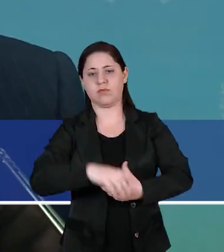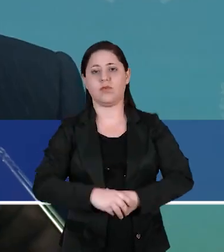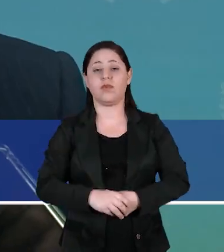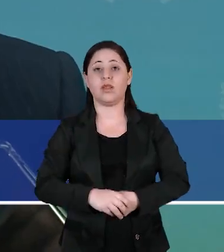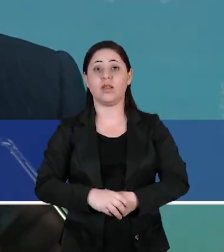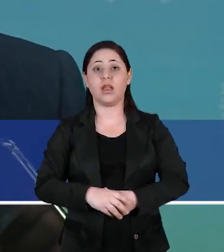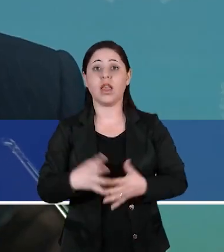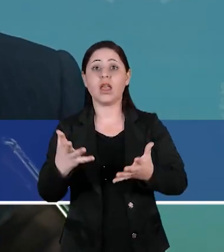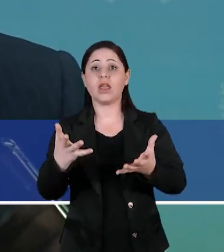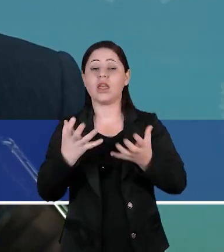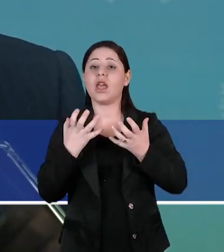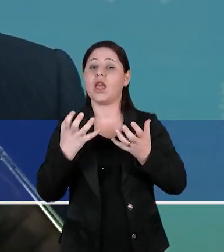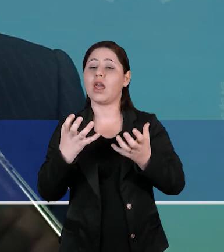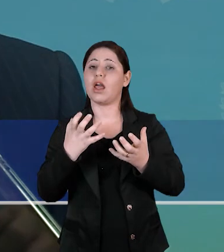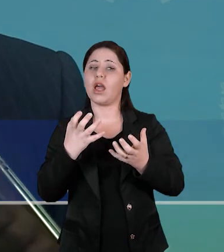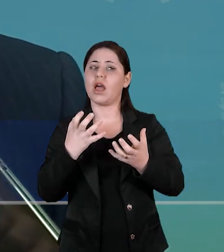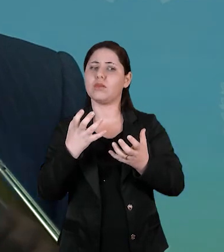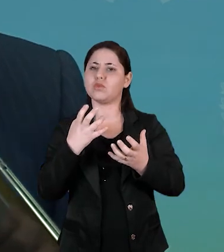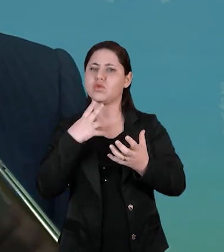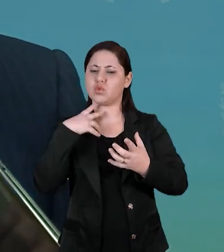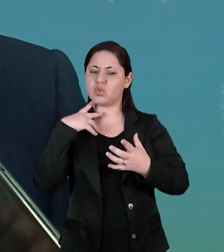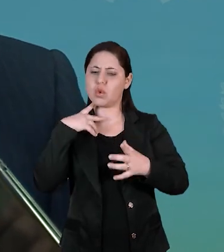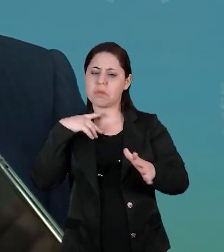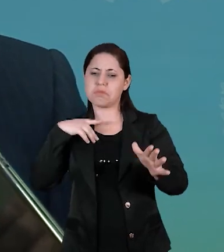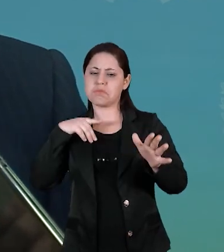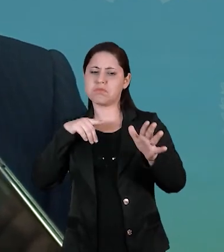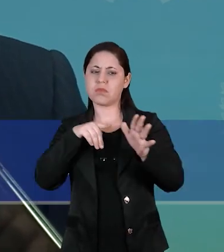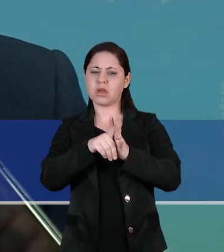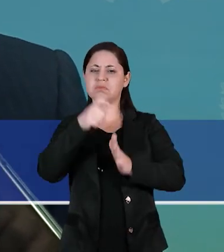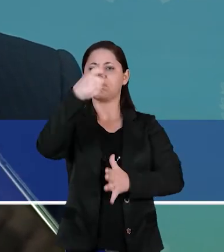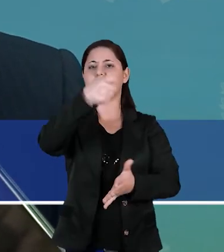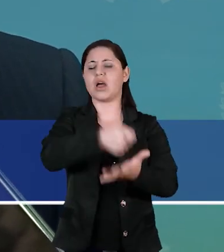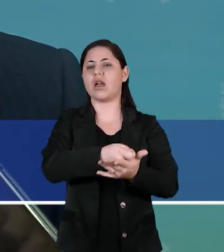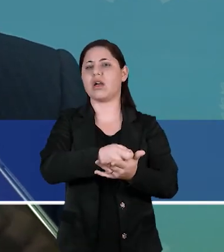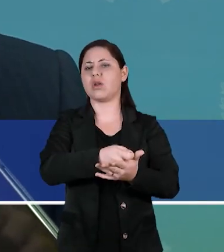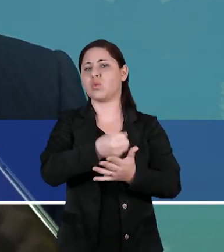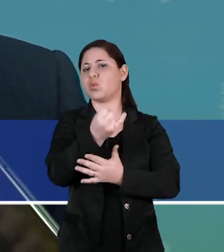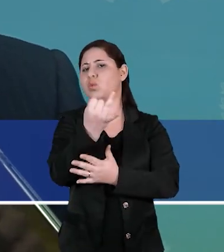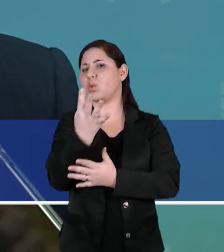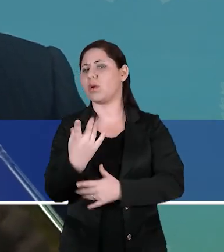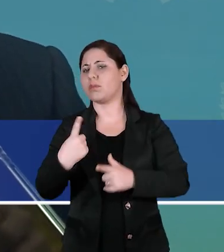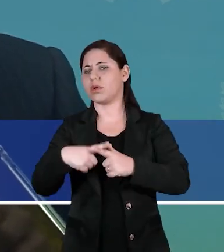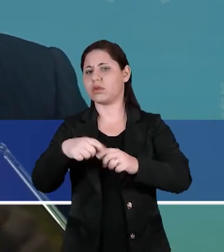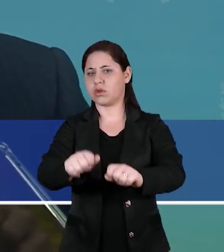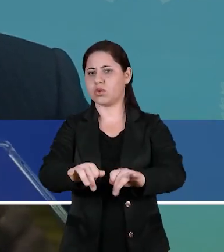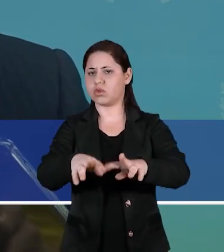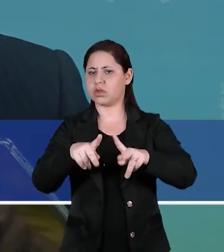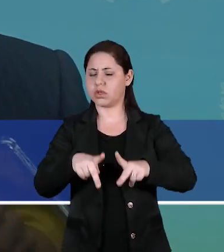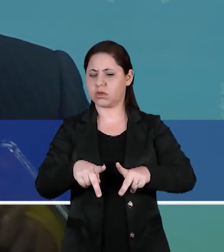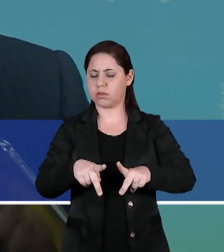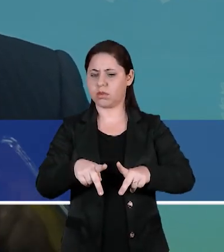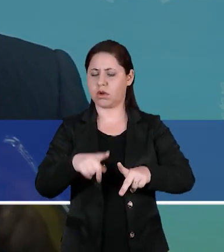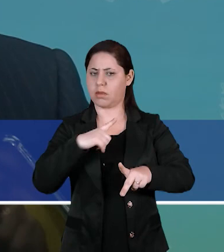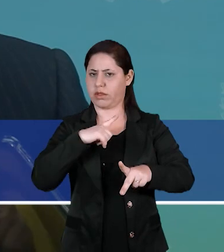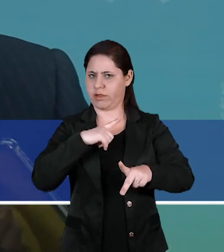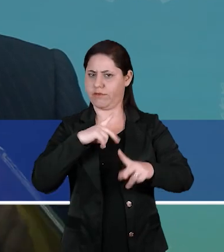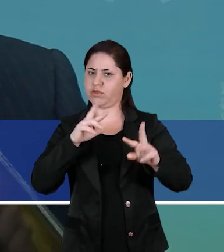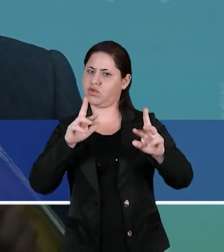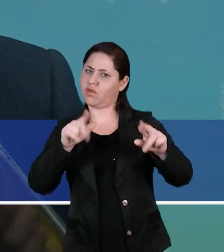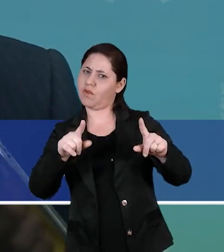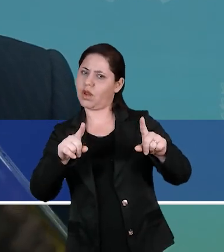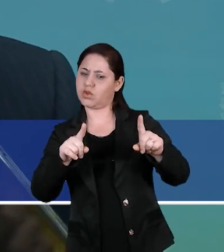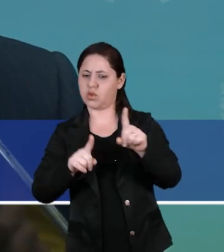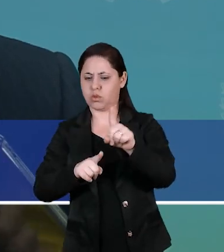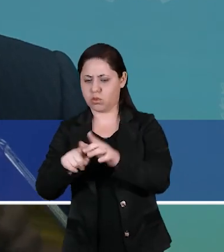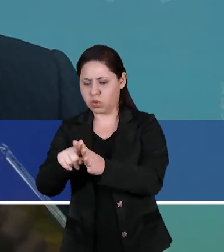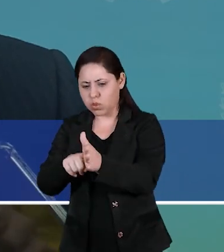Nós queremos contestar alguns números, até porque na audiência pública houve uma contradição entre